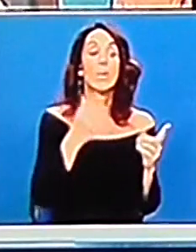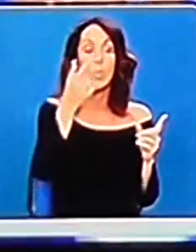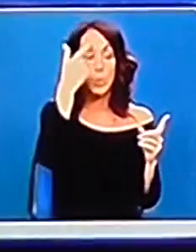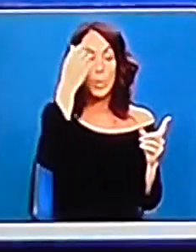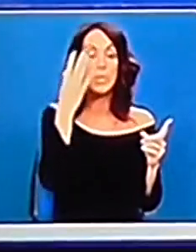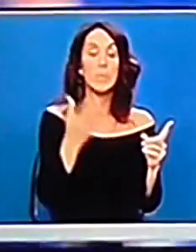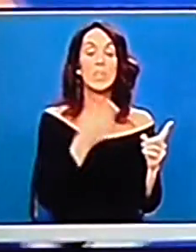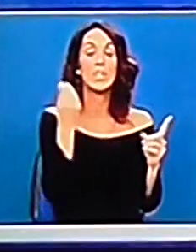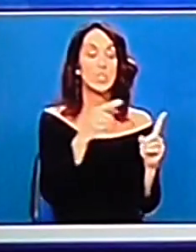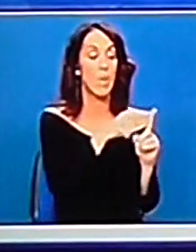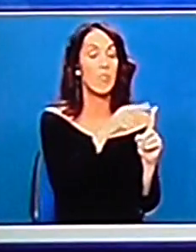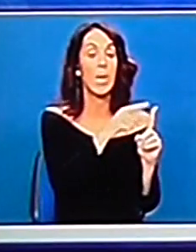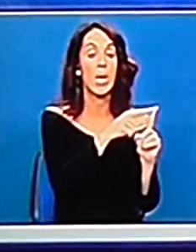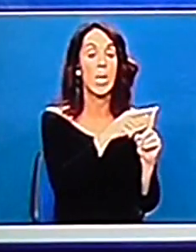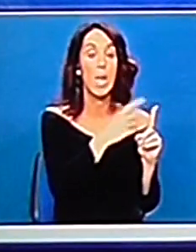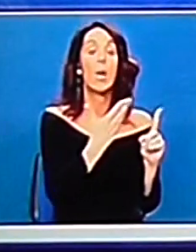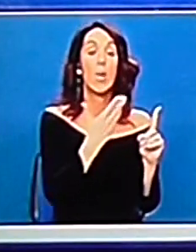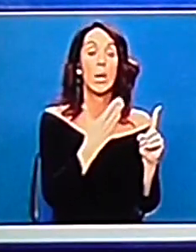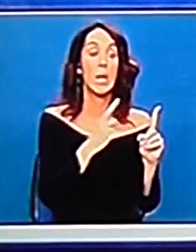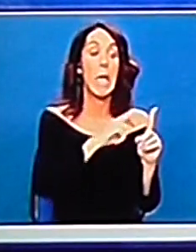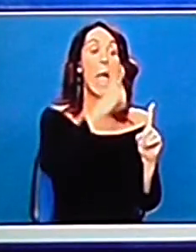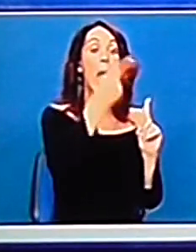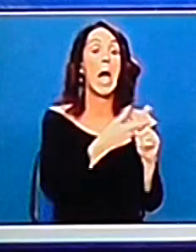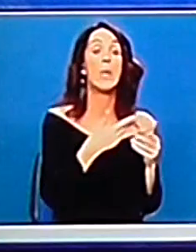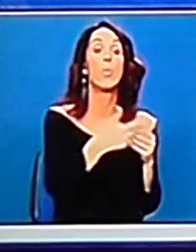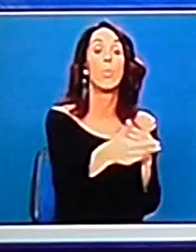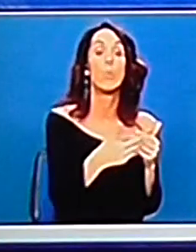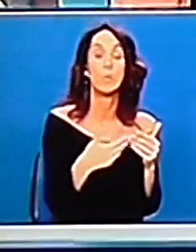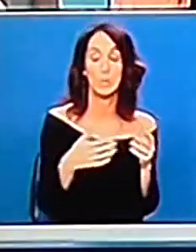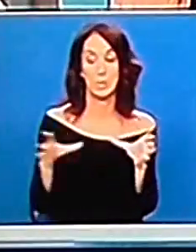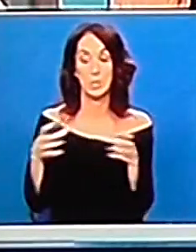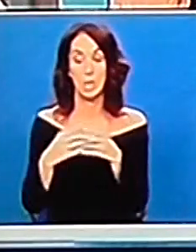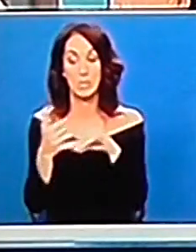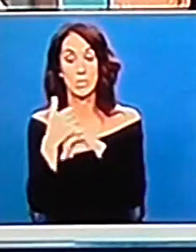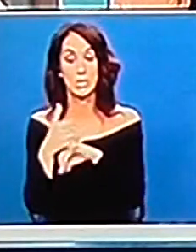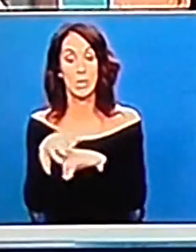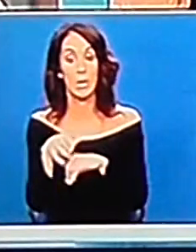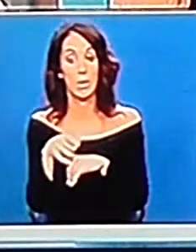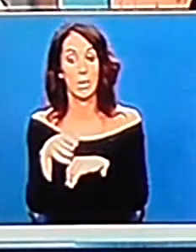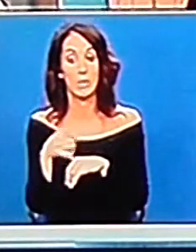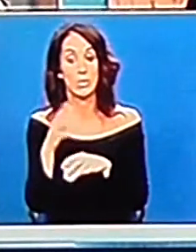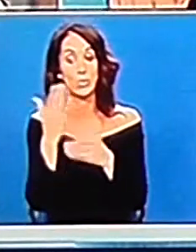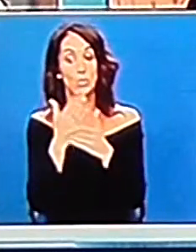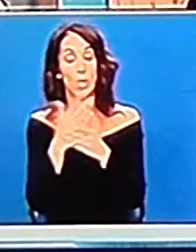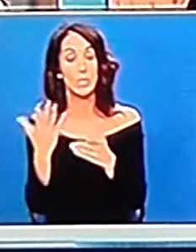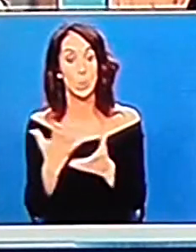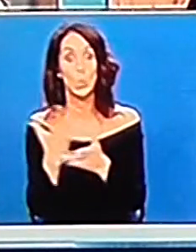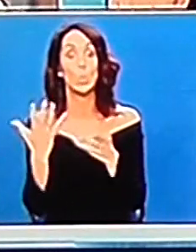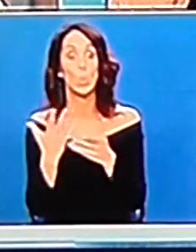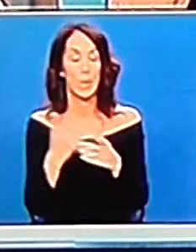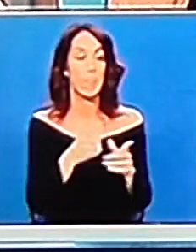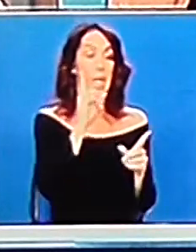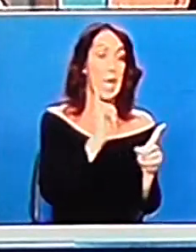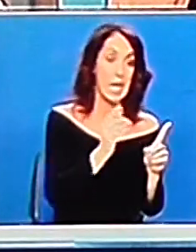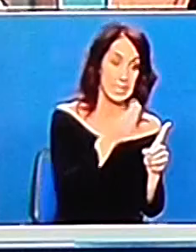aluna no decorrer da operação com taxa zero mas o mais grave o que está a dizer é o seguinte esta miúda que escreveu